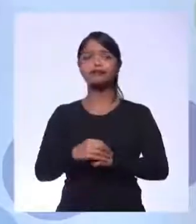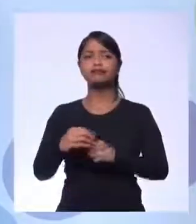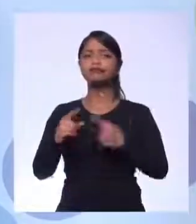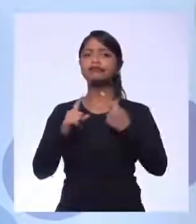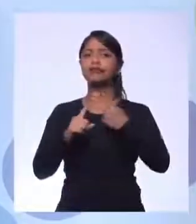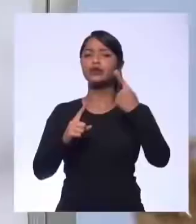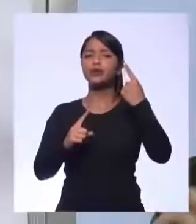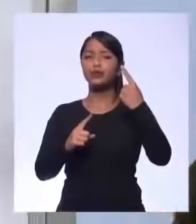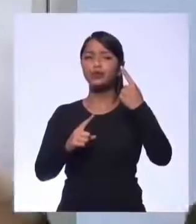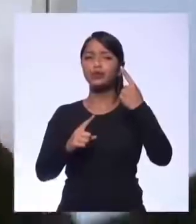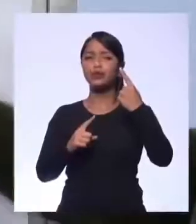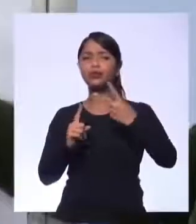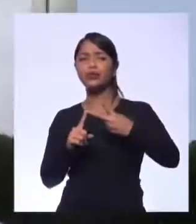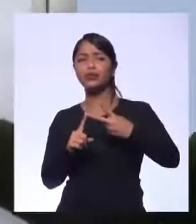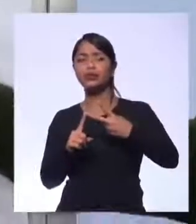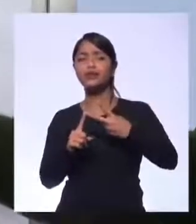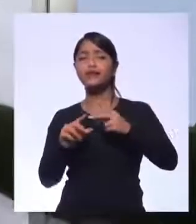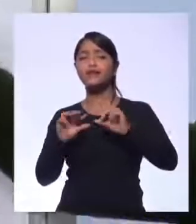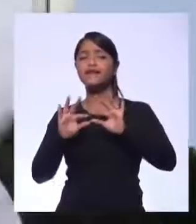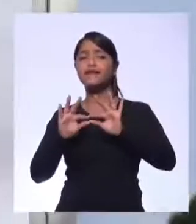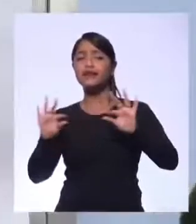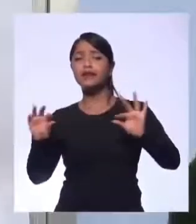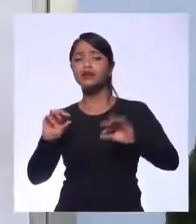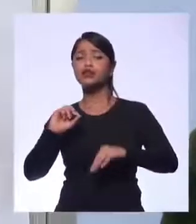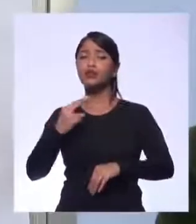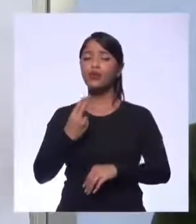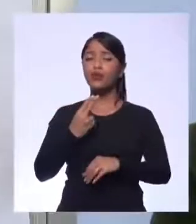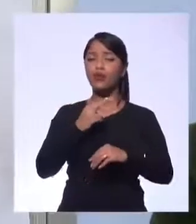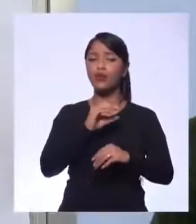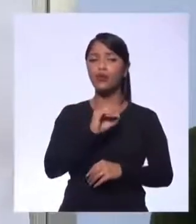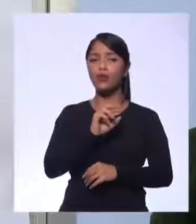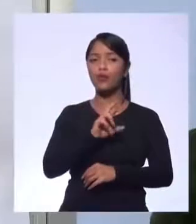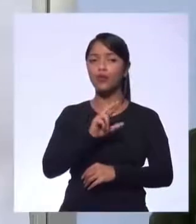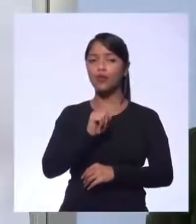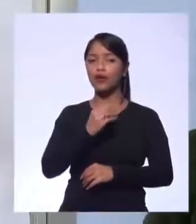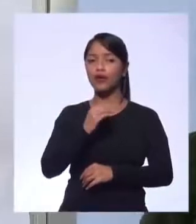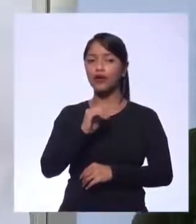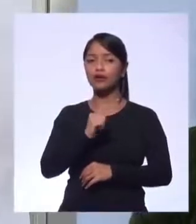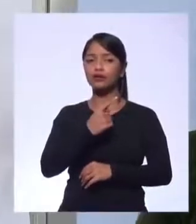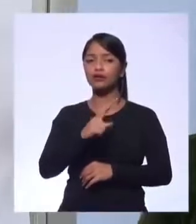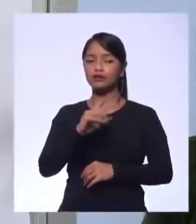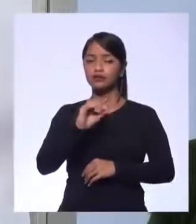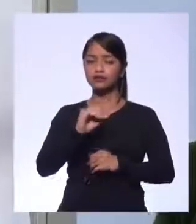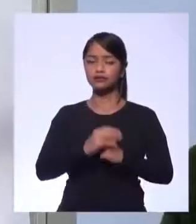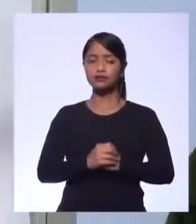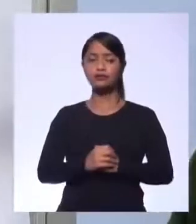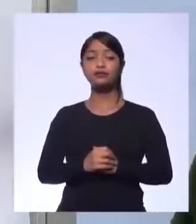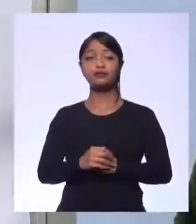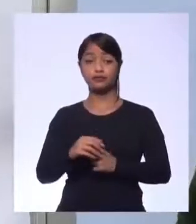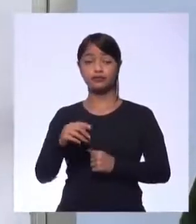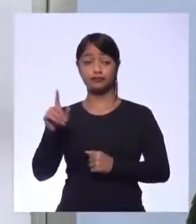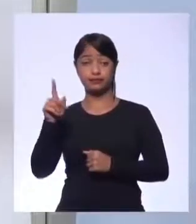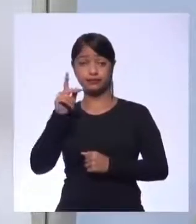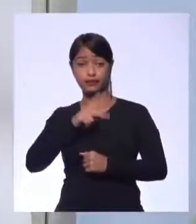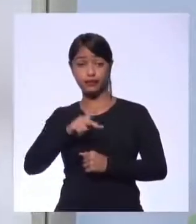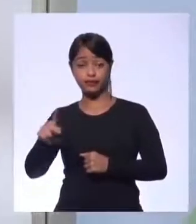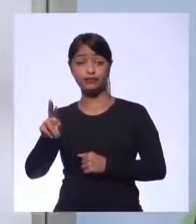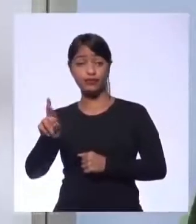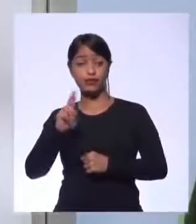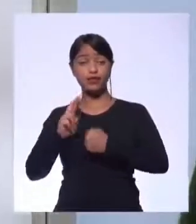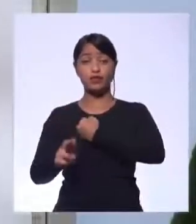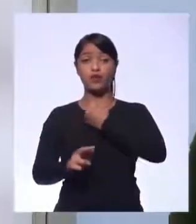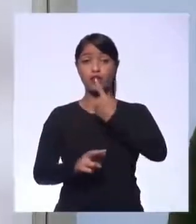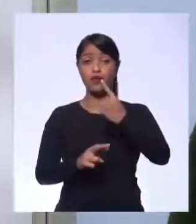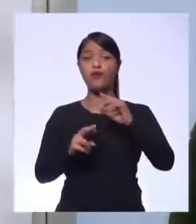A 1 e a 2. Vamos comparar as duas que têm a mesma quantidade de palavras? Pro Aline colocou frase. E a